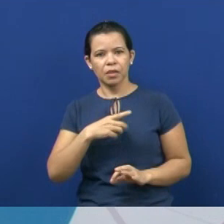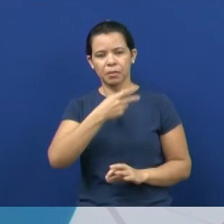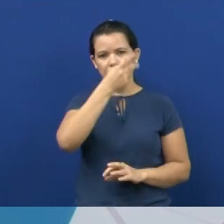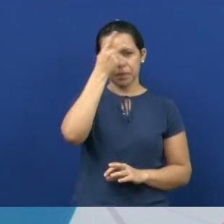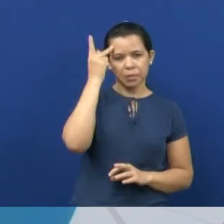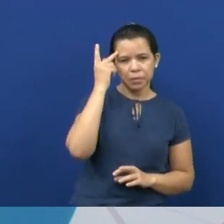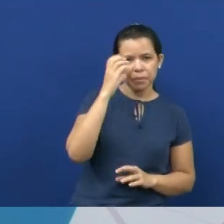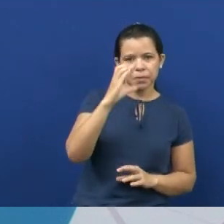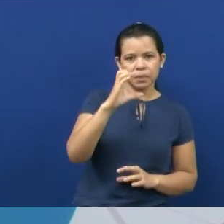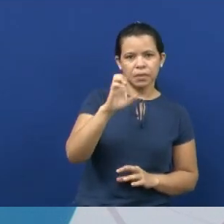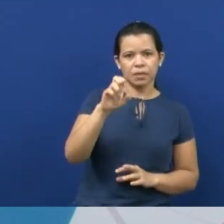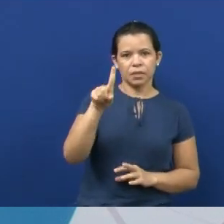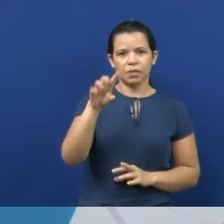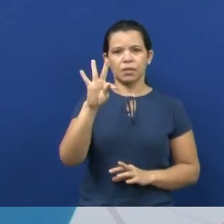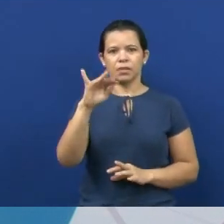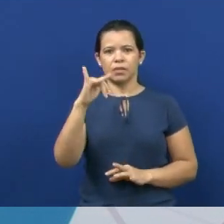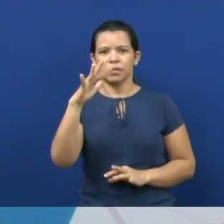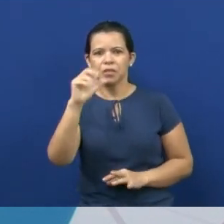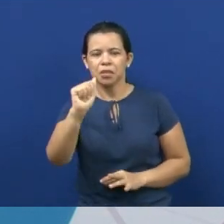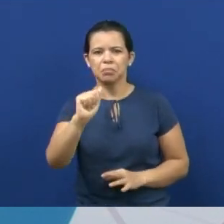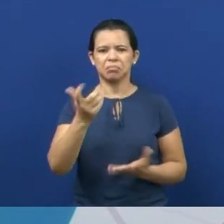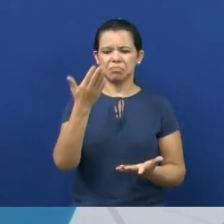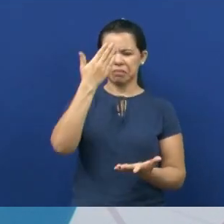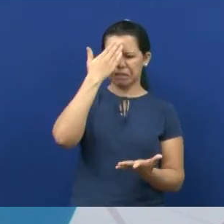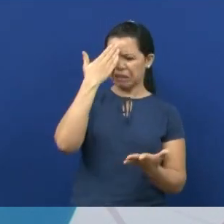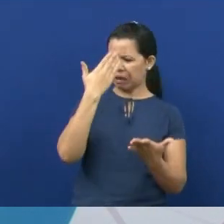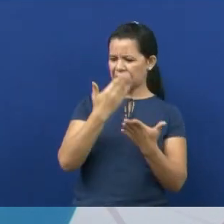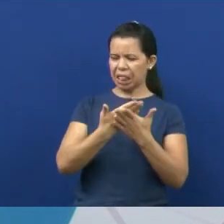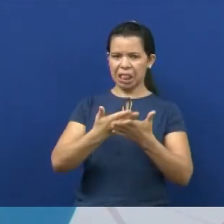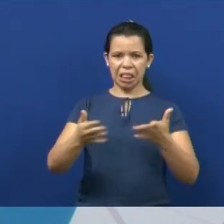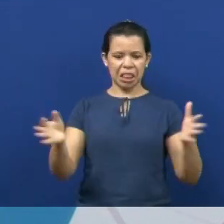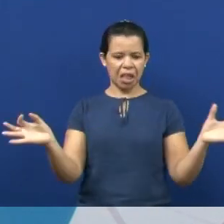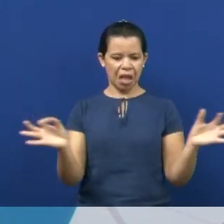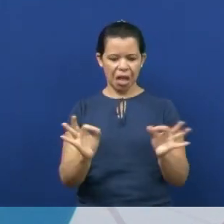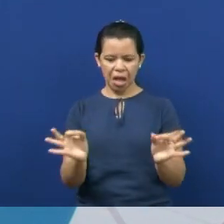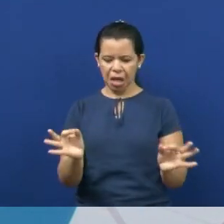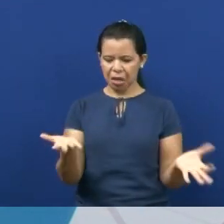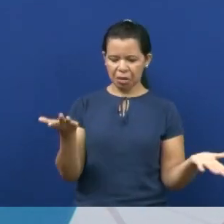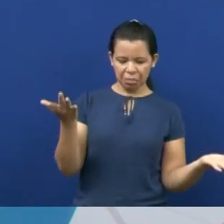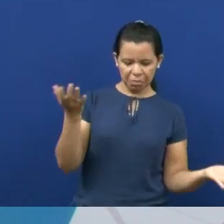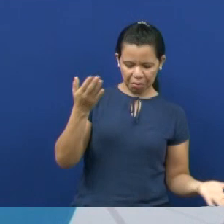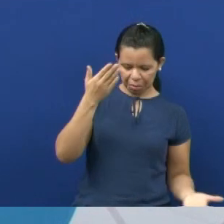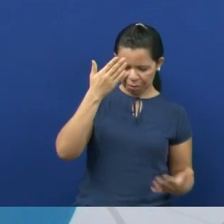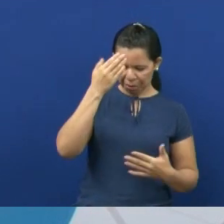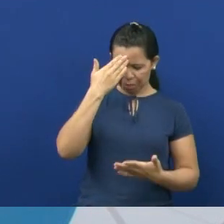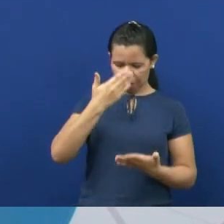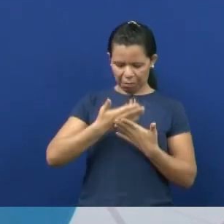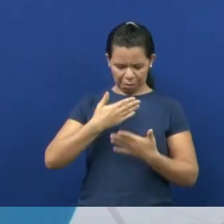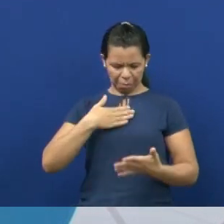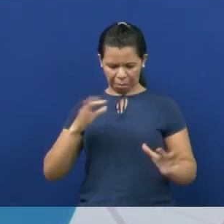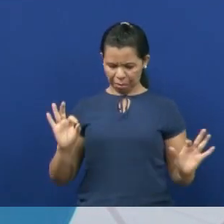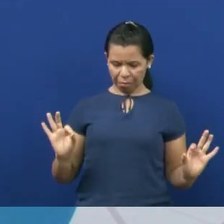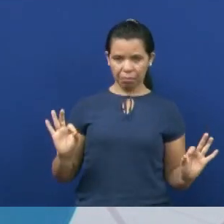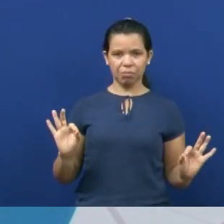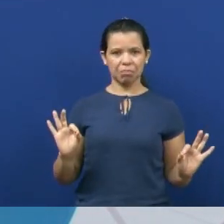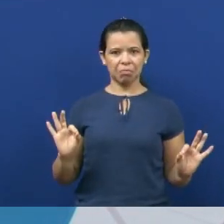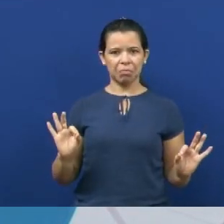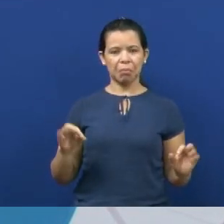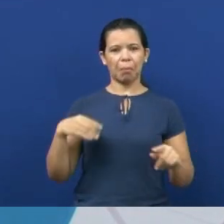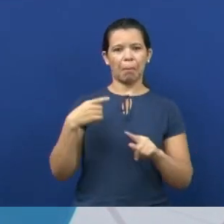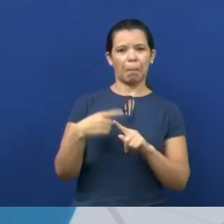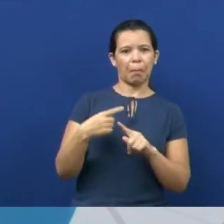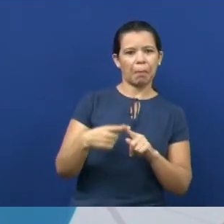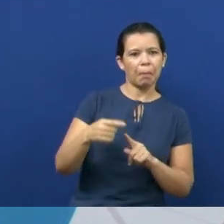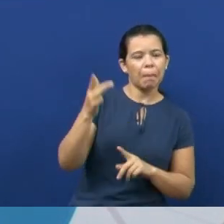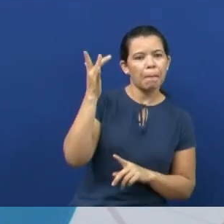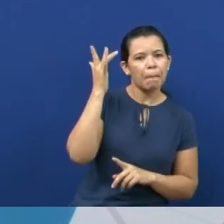acredita em nada, nem nele mesmo. Ele não acredita que ele realmente tem esse nome, porque se ele voltar numa regressão, ele vai